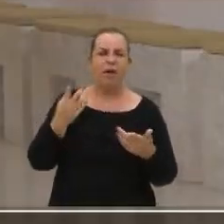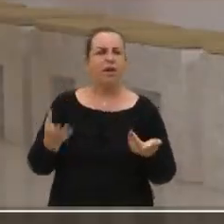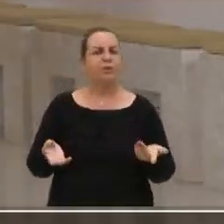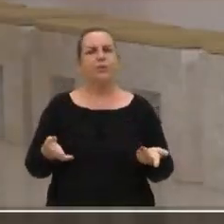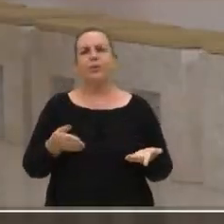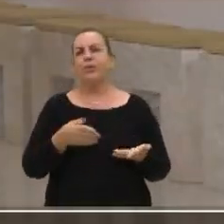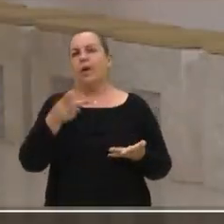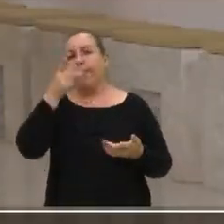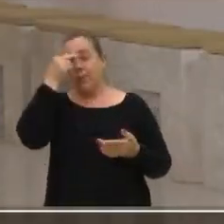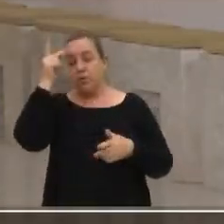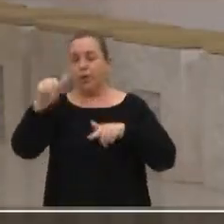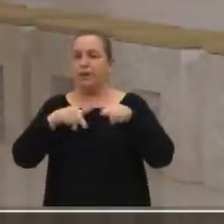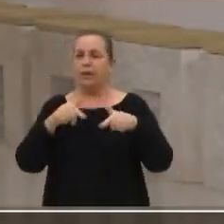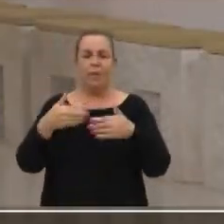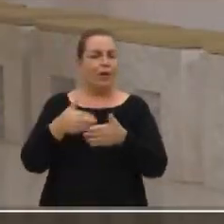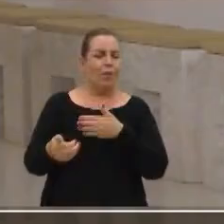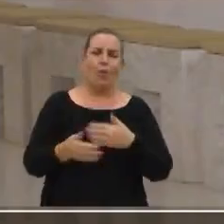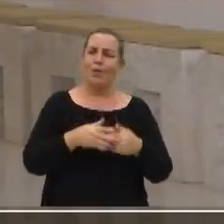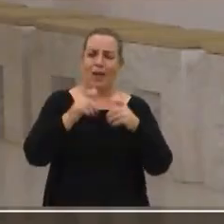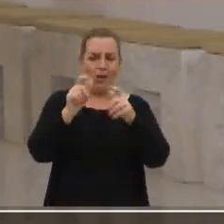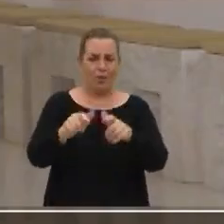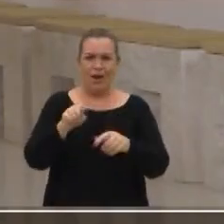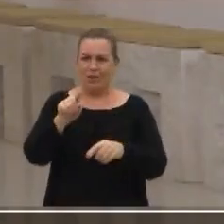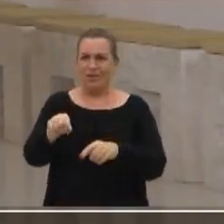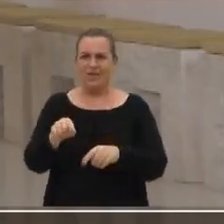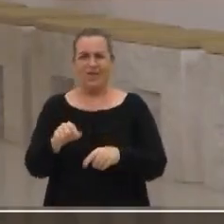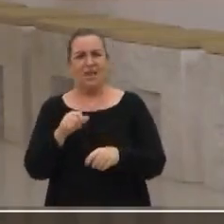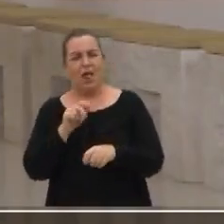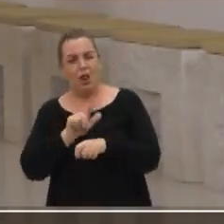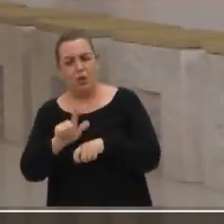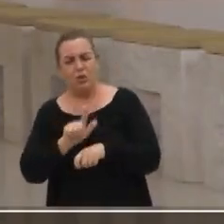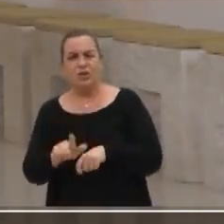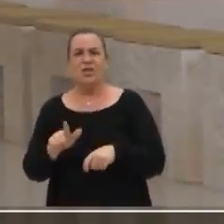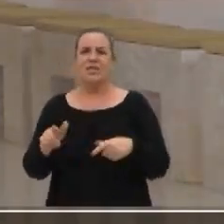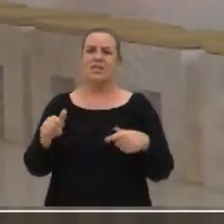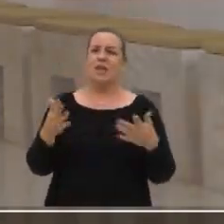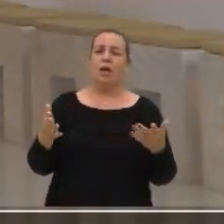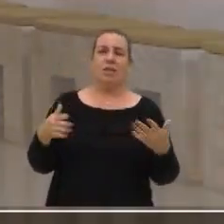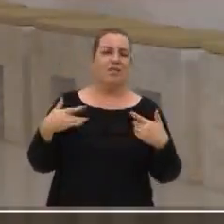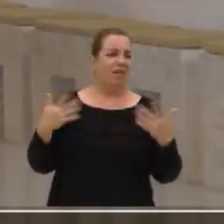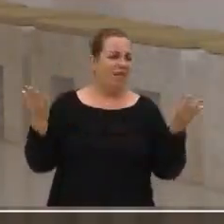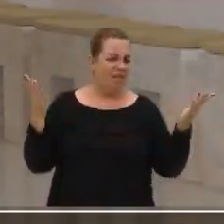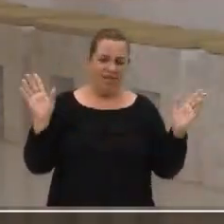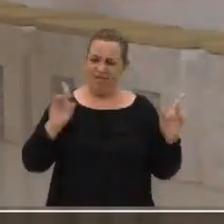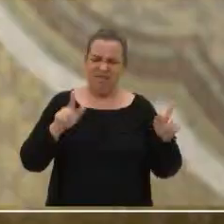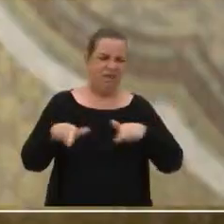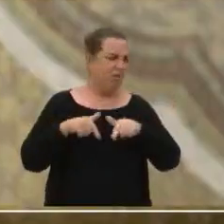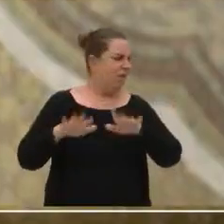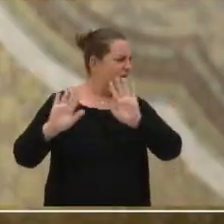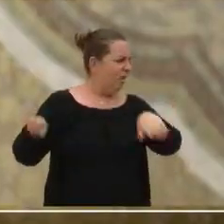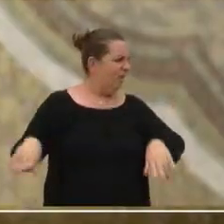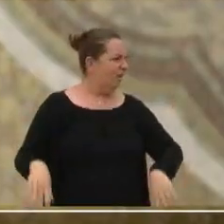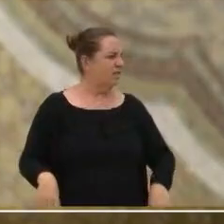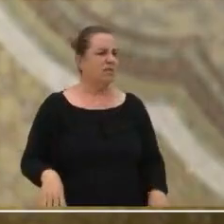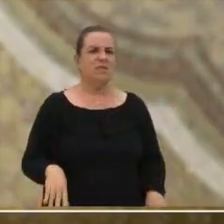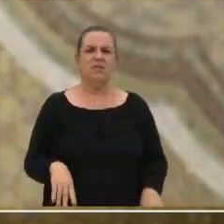que trabalha no lar, você que é comerciante, você que é empregado, você fala assim, não vale a pena,